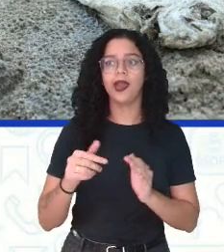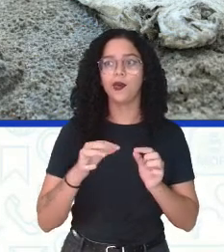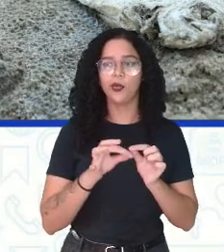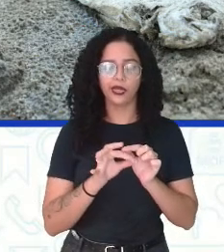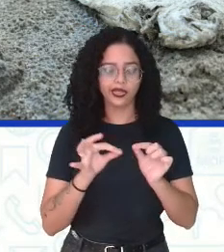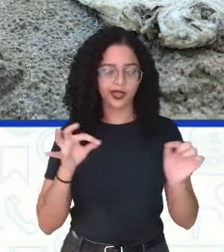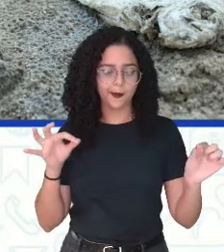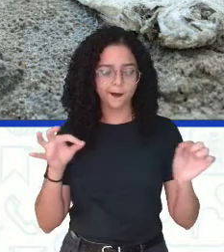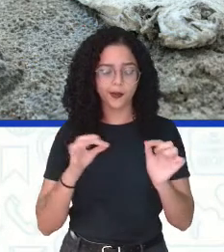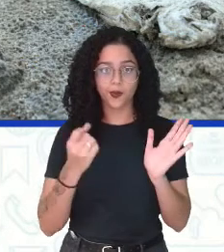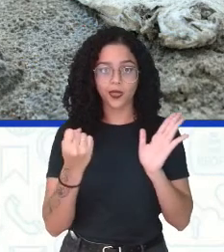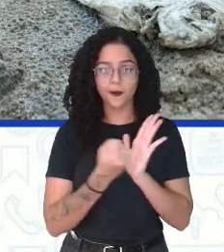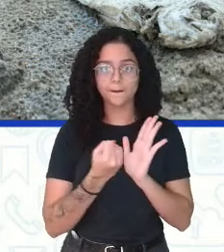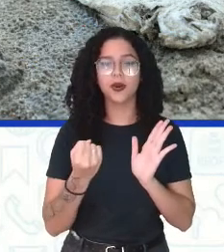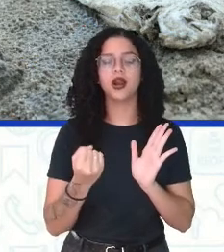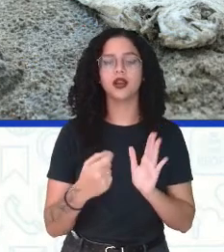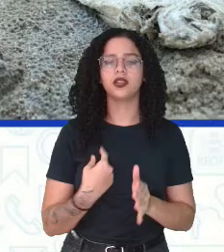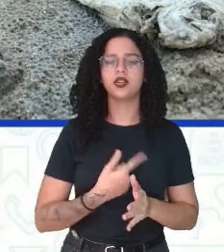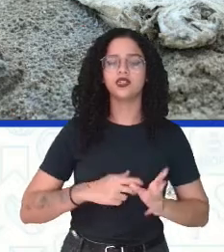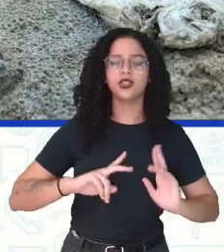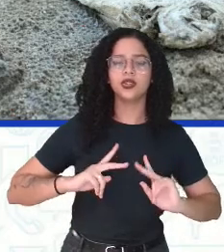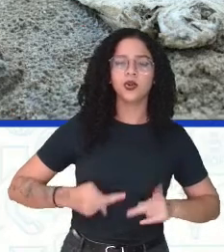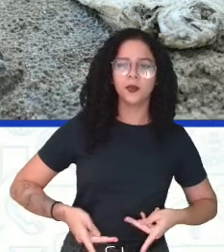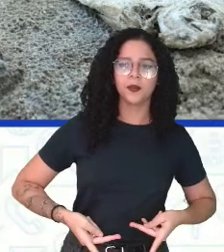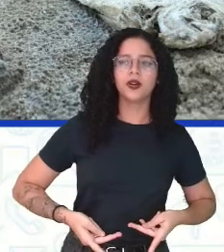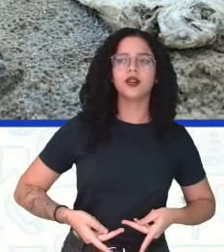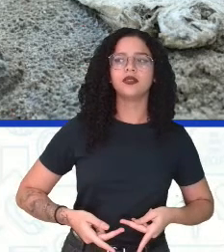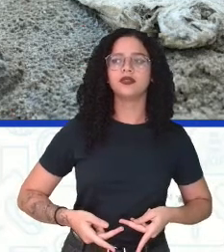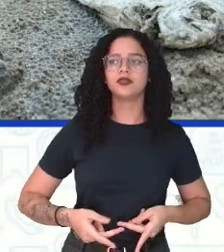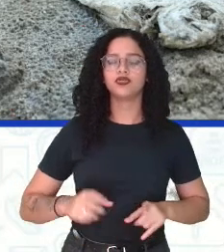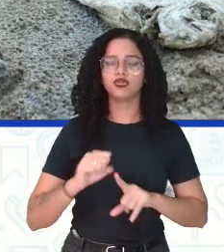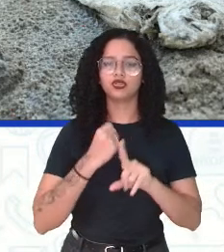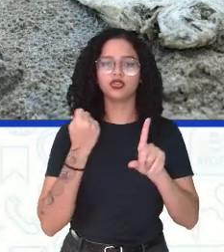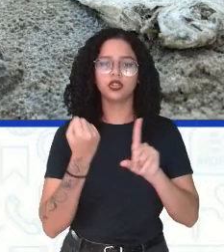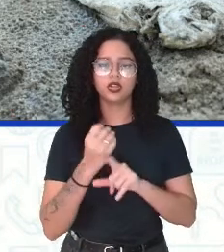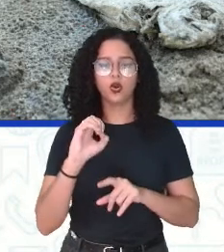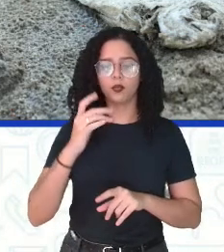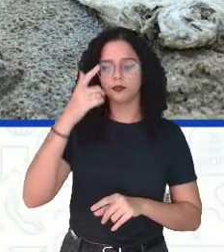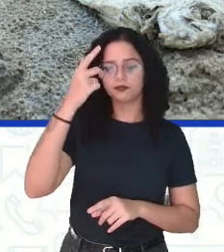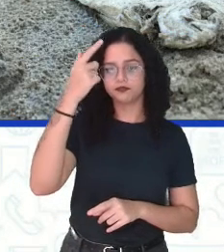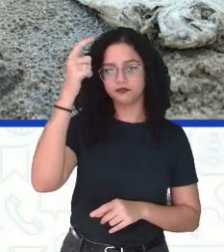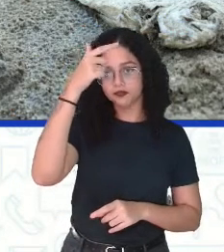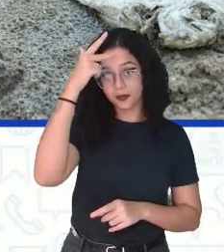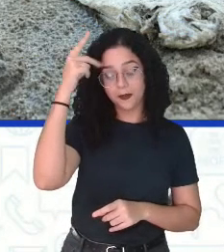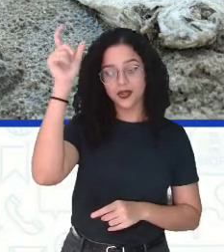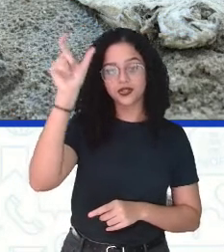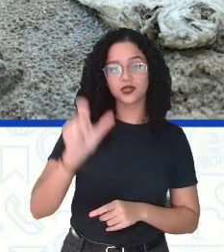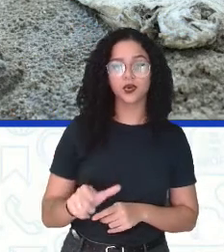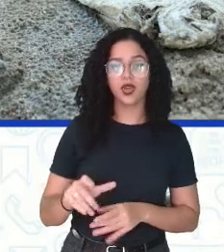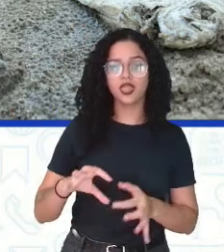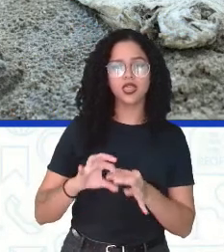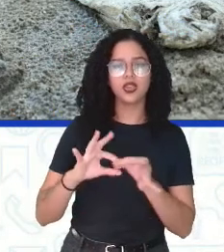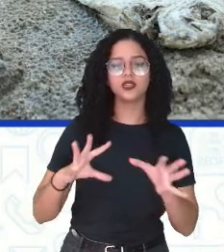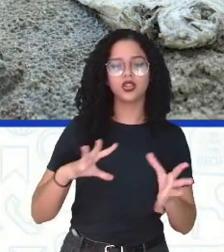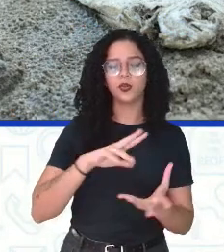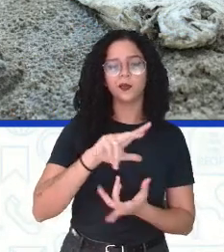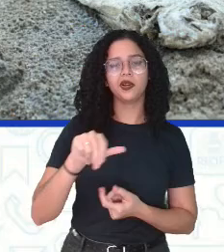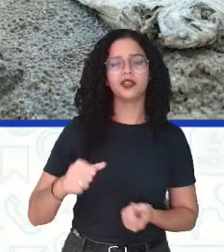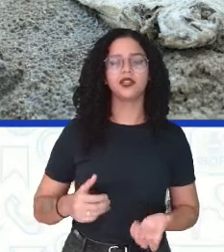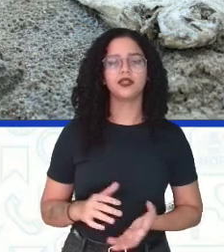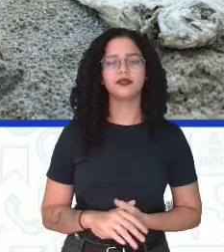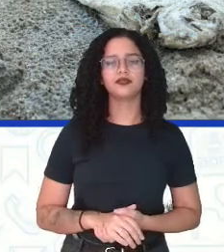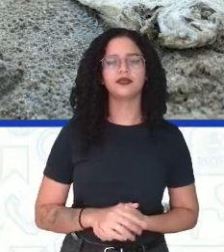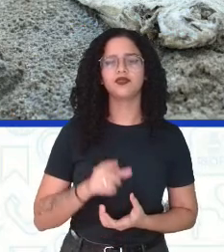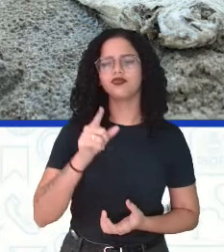da marca que nós, seres humanos, como sociedade ou indivíduos, deixamos no planeta. Pois é, você